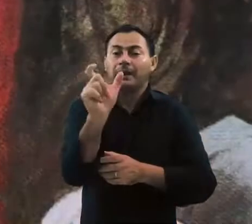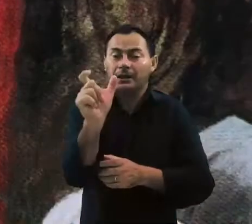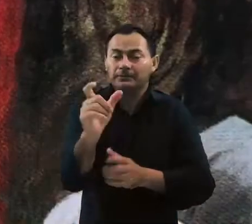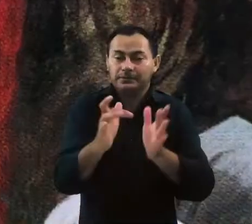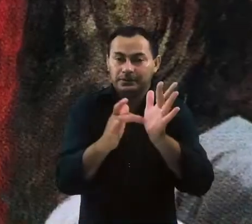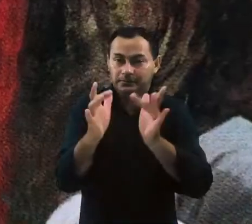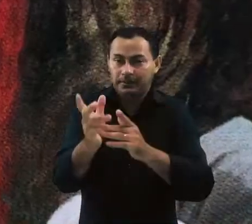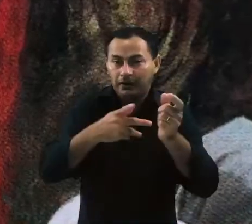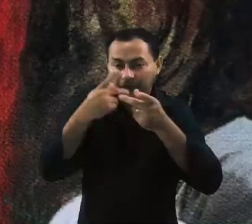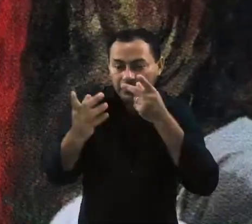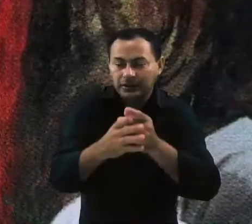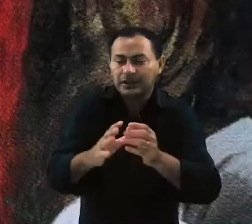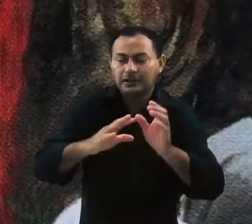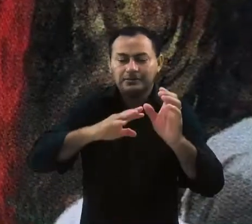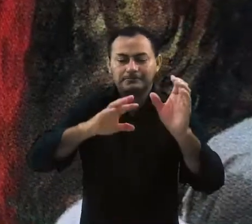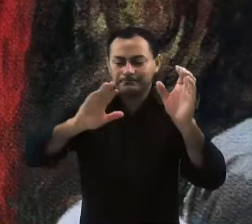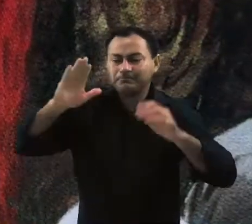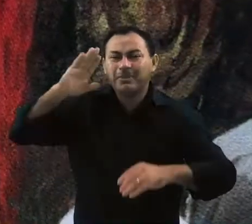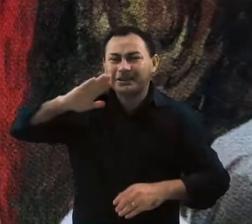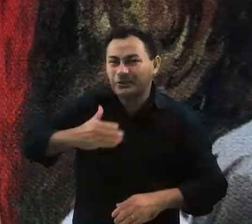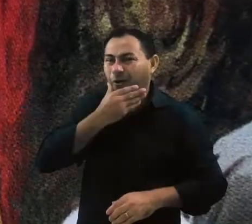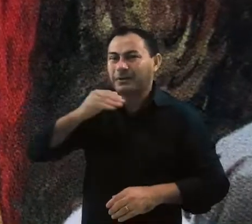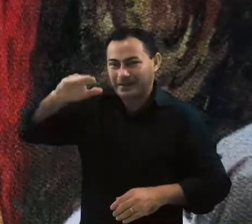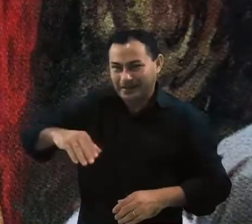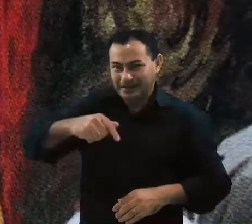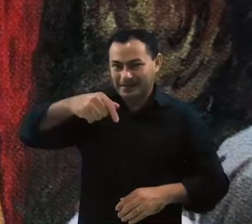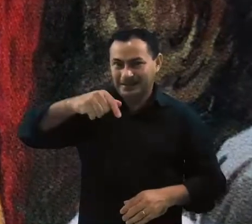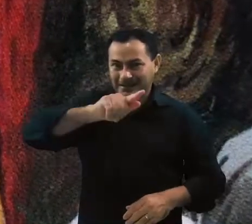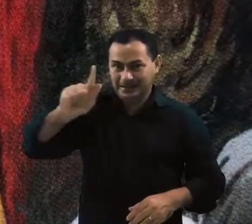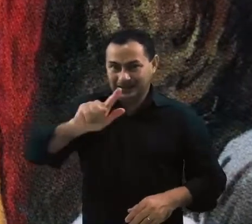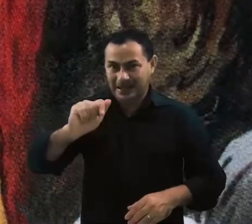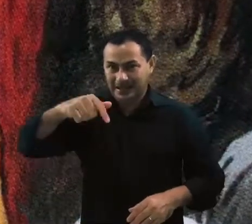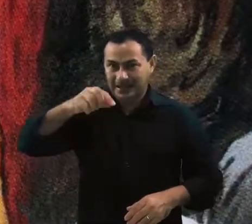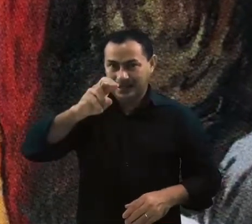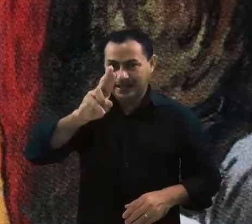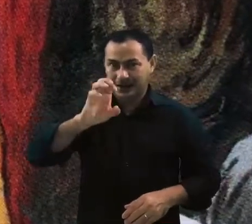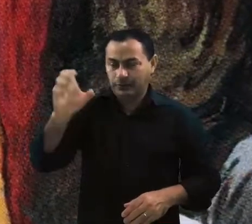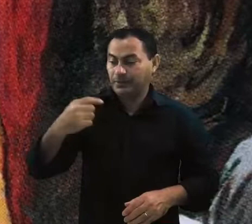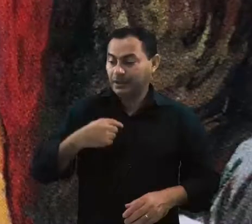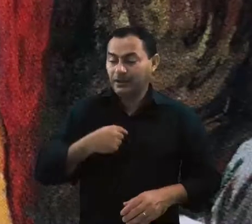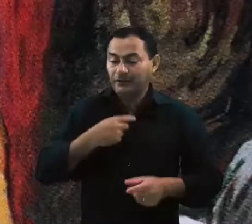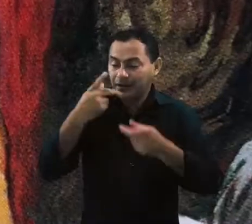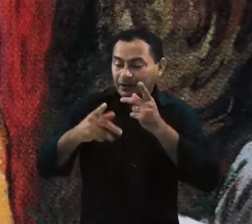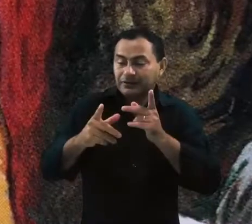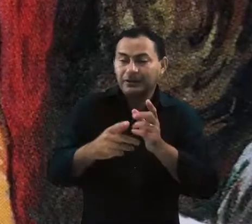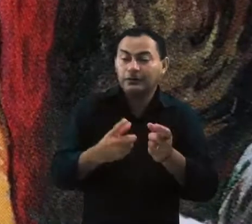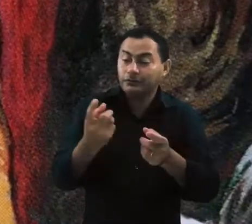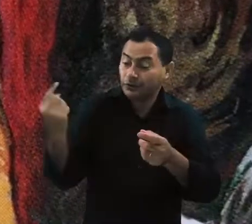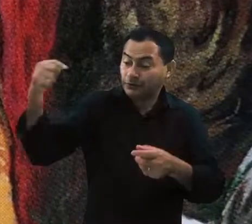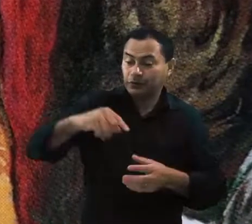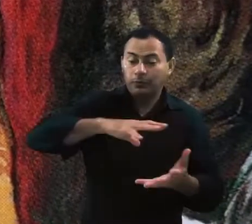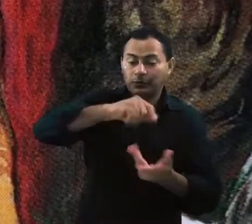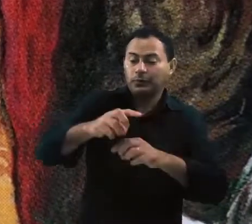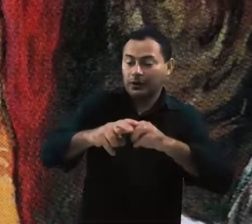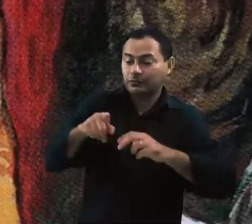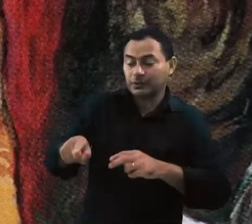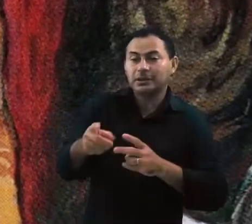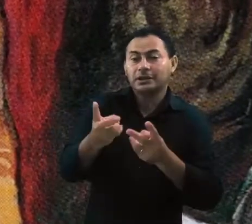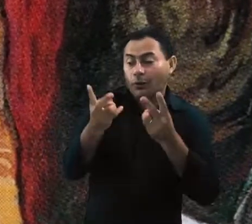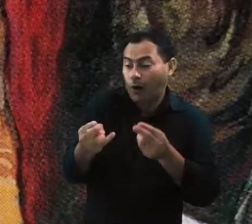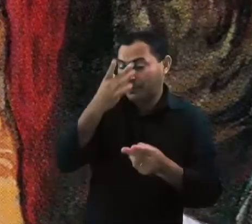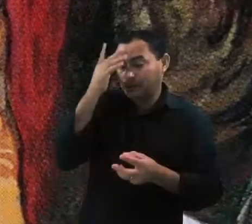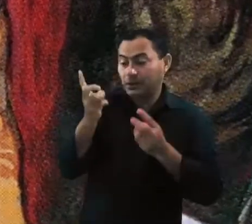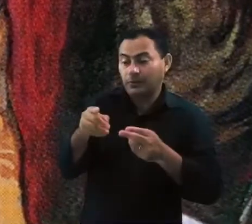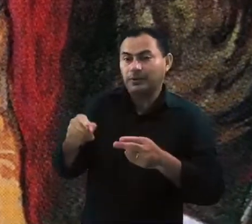em outras palavras Jesus disse aquele barzinho corrupto eu vim para pessoas como você é